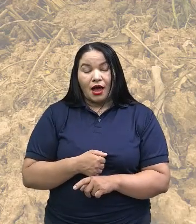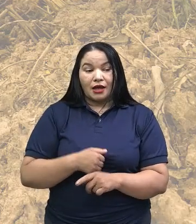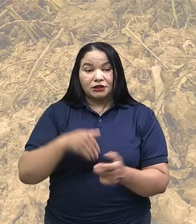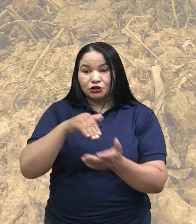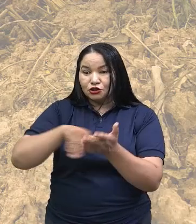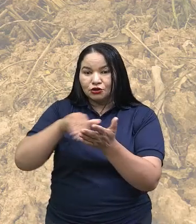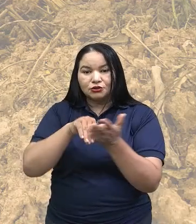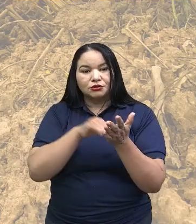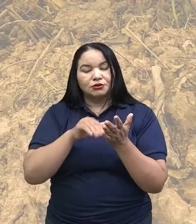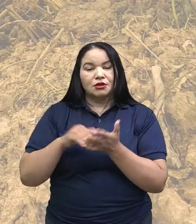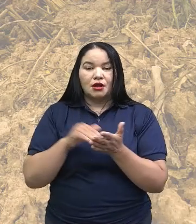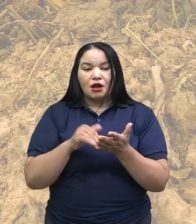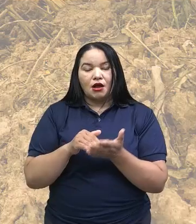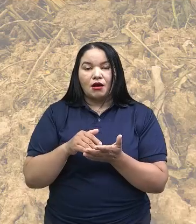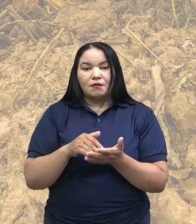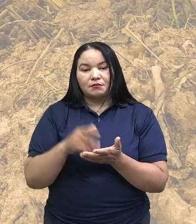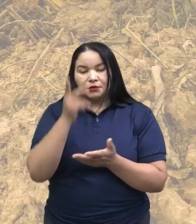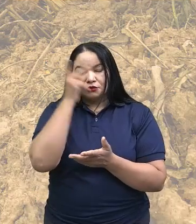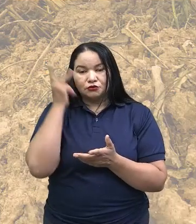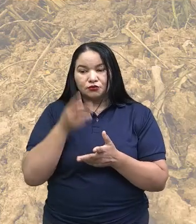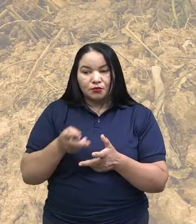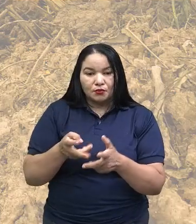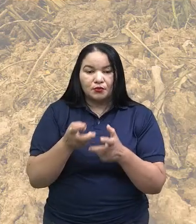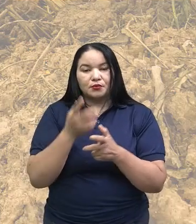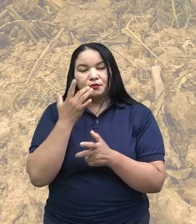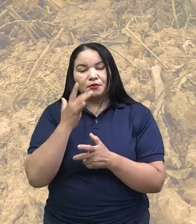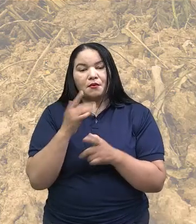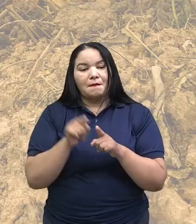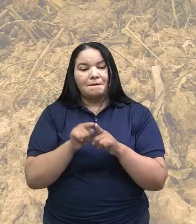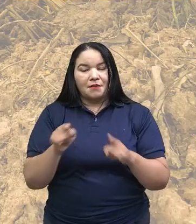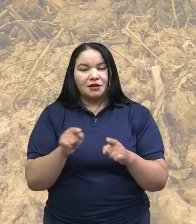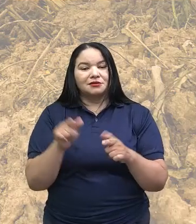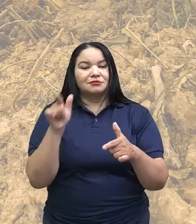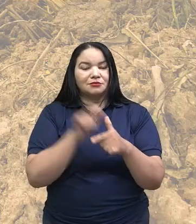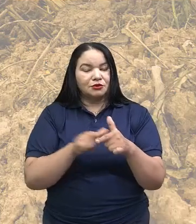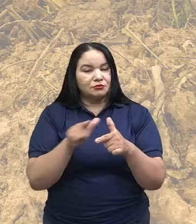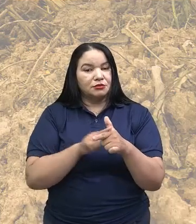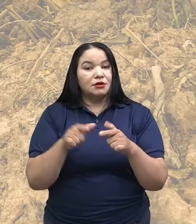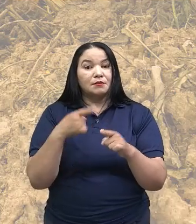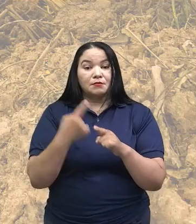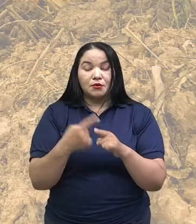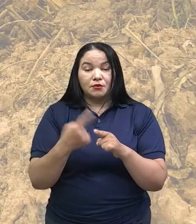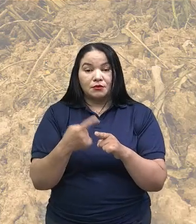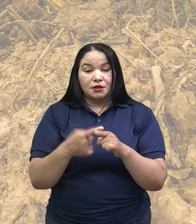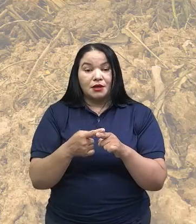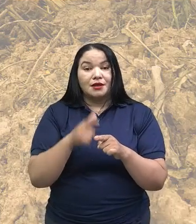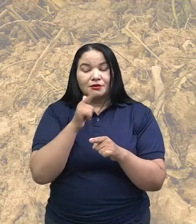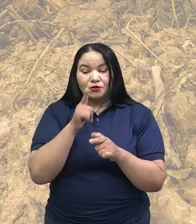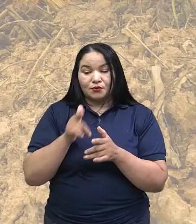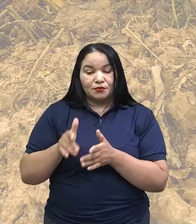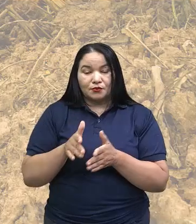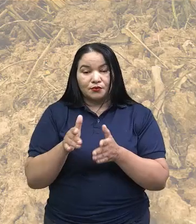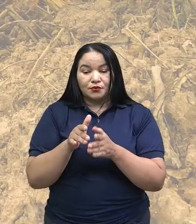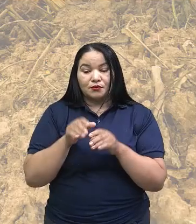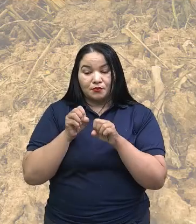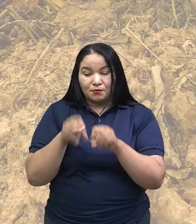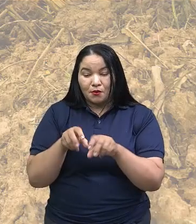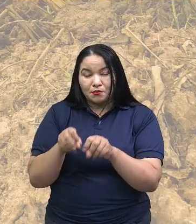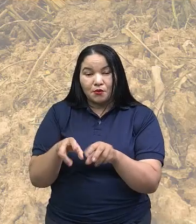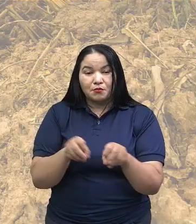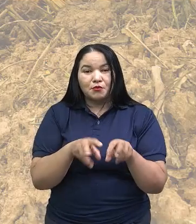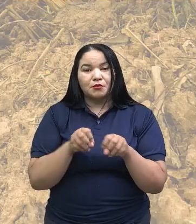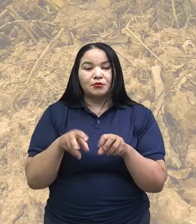ilegais, né, justamente por conta do que o professor acabou de comentar, né, da poluição, principalmente no caso